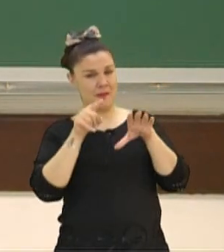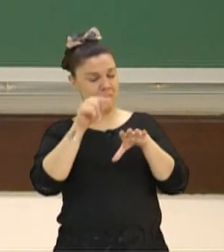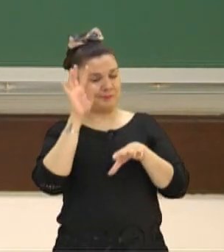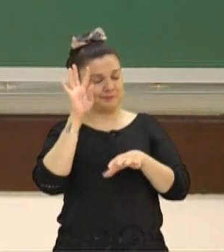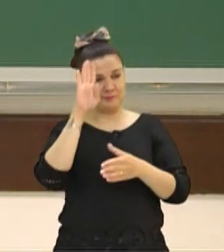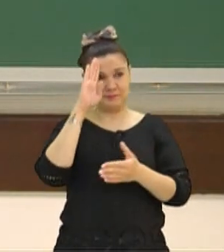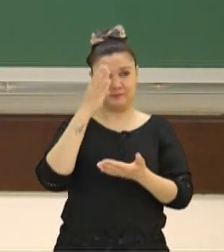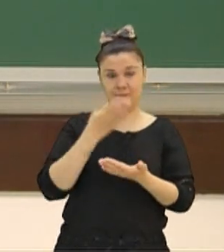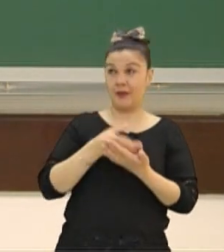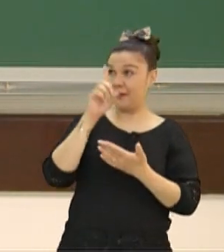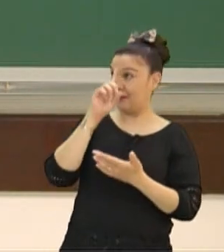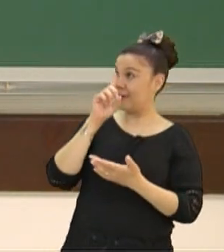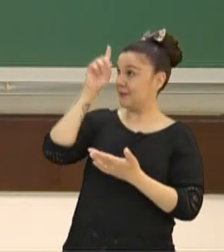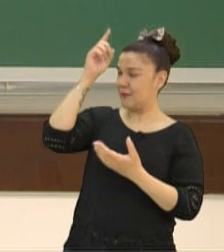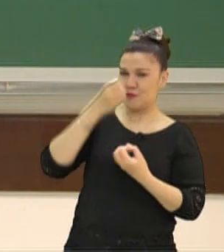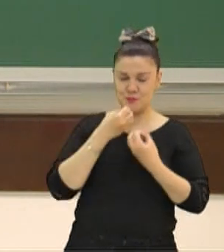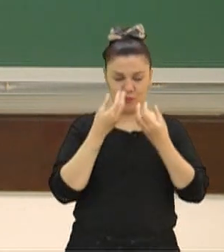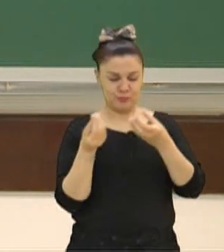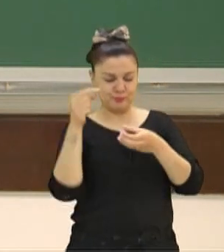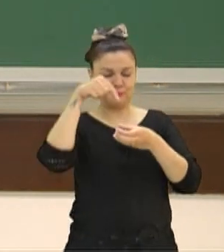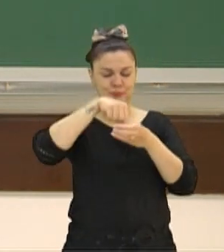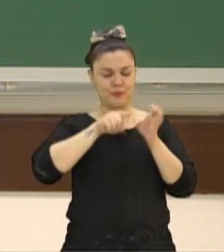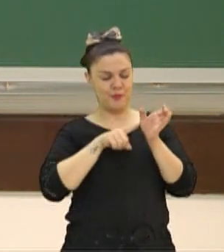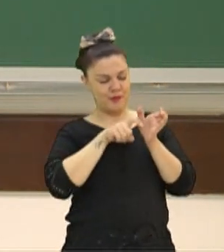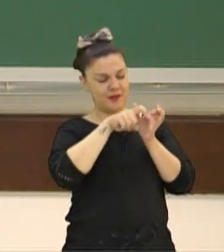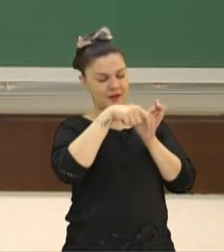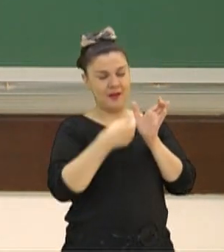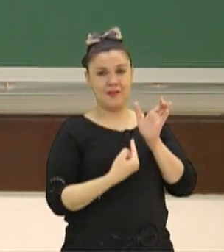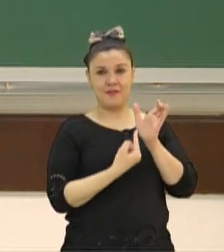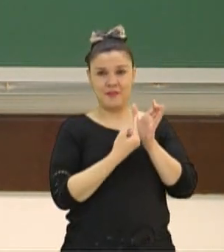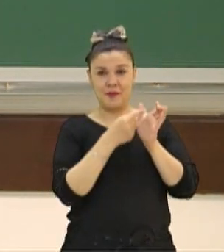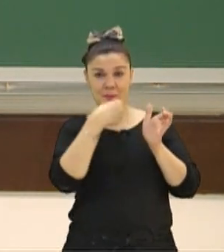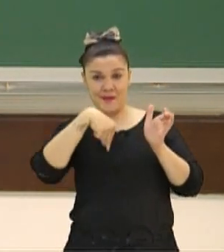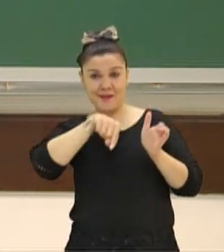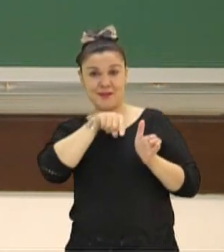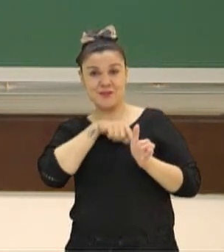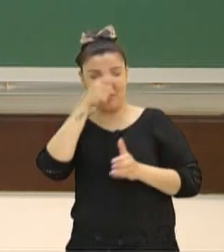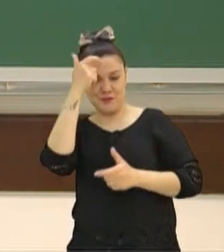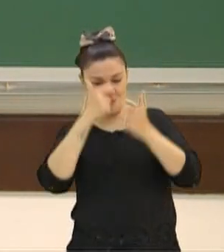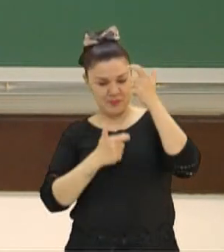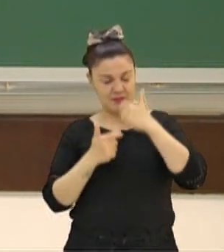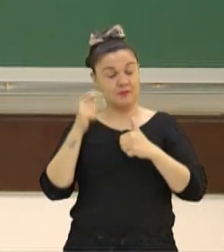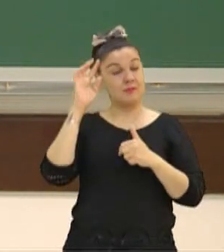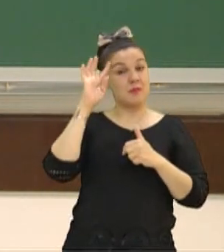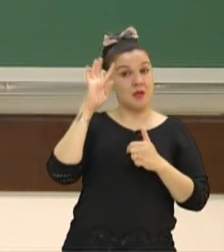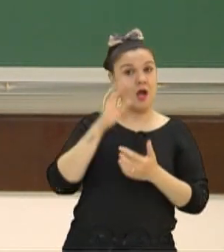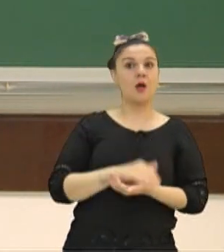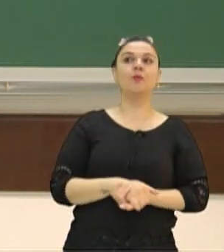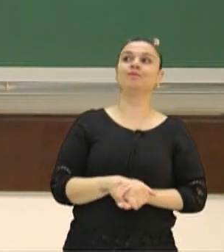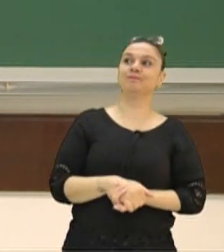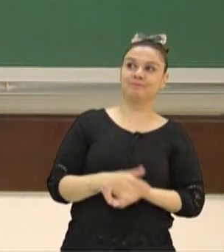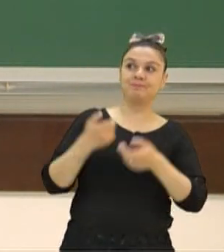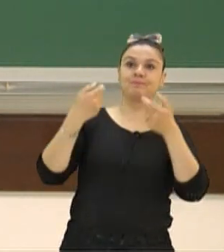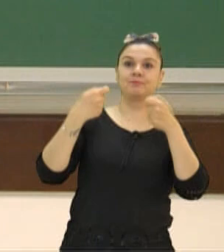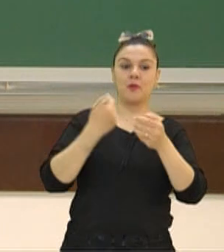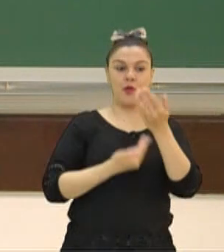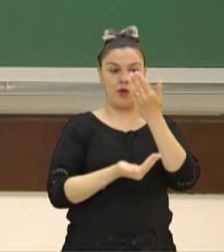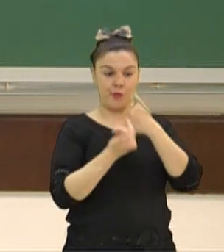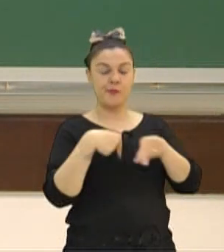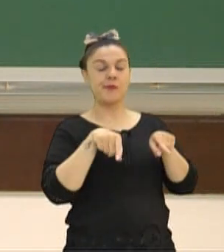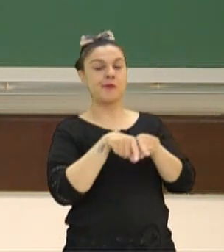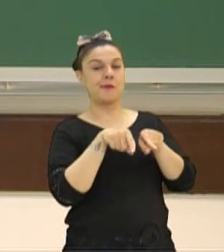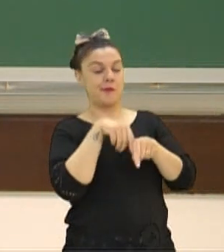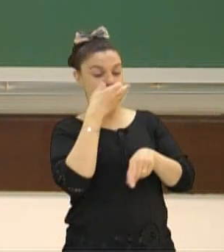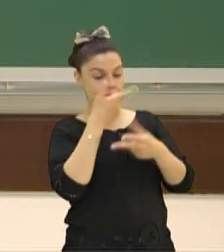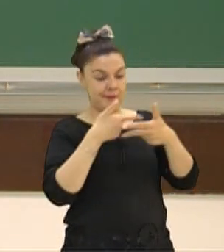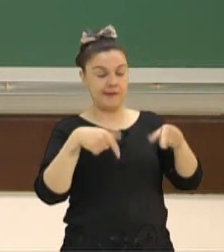possa acreditar que Deus, na sua bondade, colocou a larva lá dentro para que nós humanos pensássemos: olha, precisamos ingerir vegetais